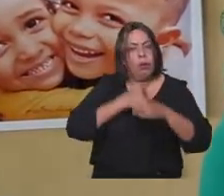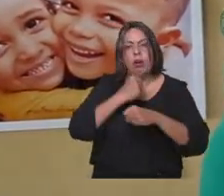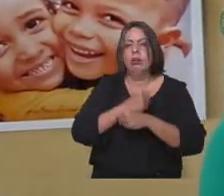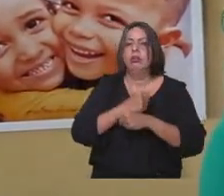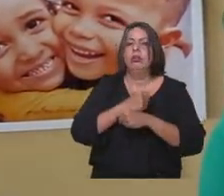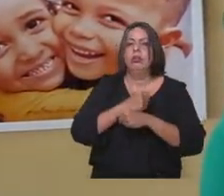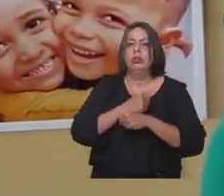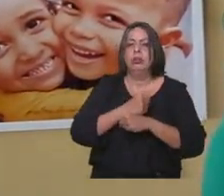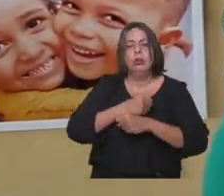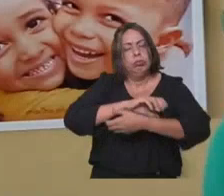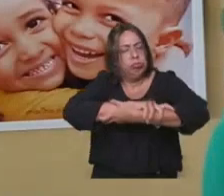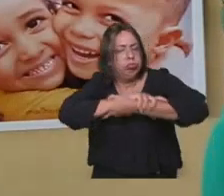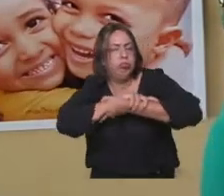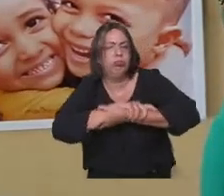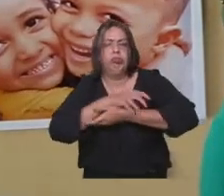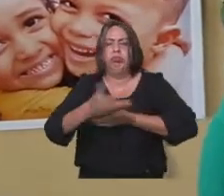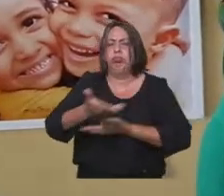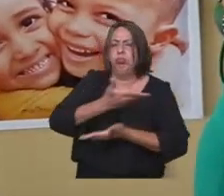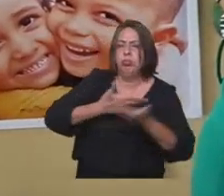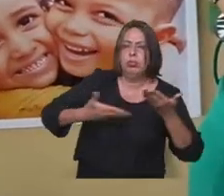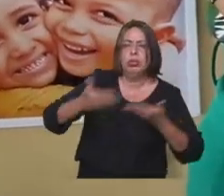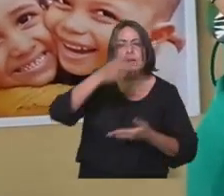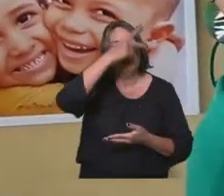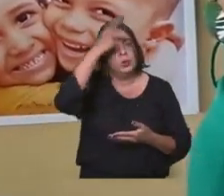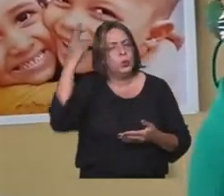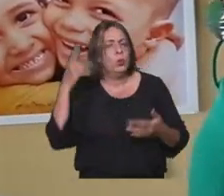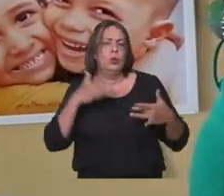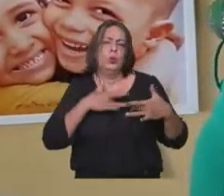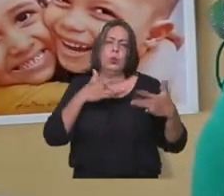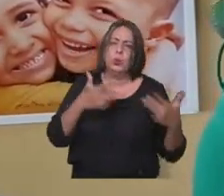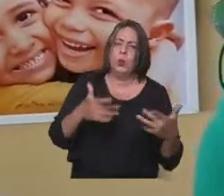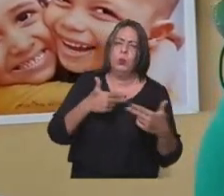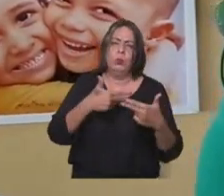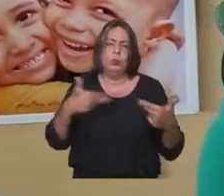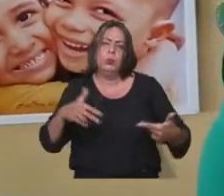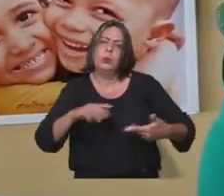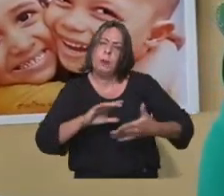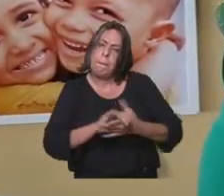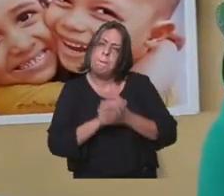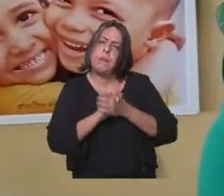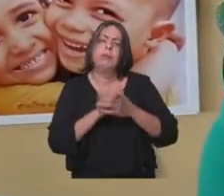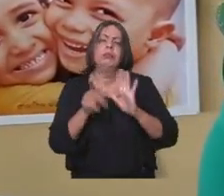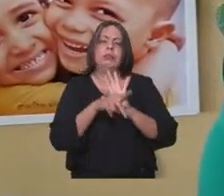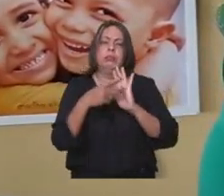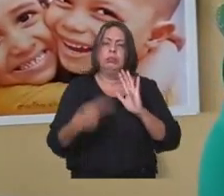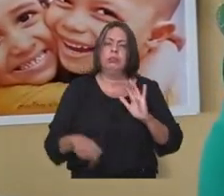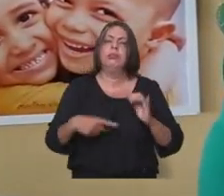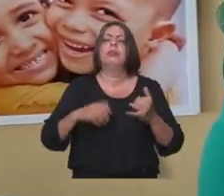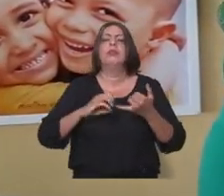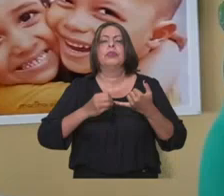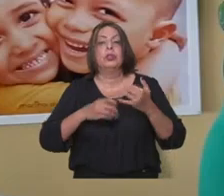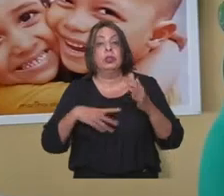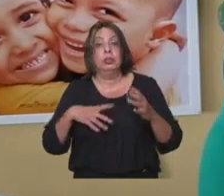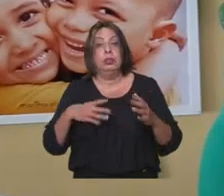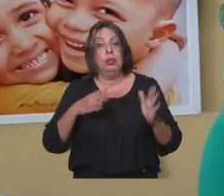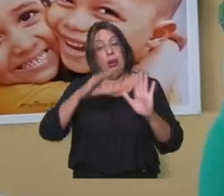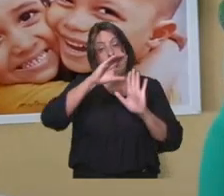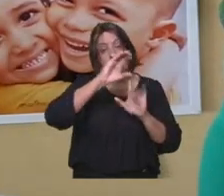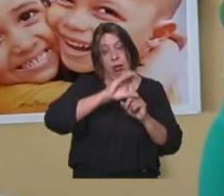gente confraterniza com os nossos colaboradores, doadores, nossos parceiros, com a feijoada que entra no calendário não